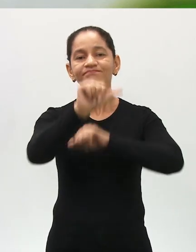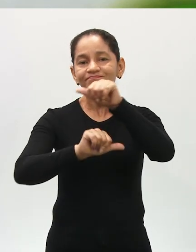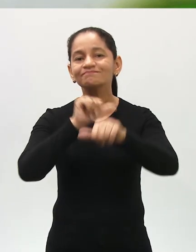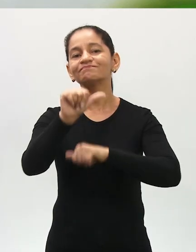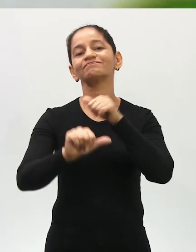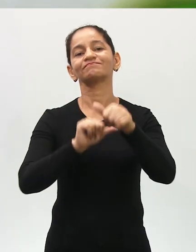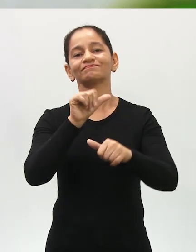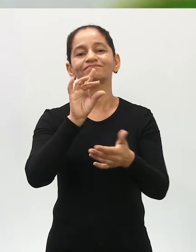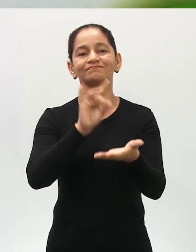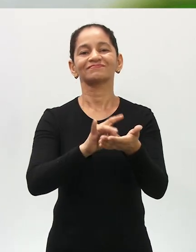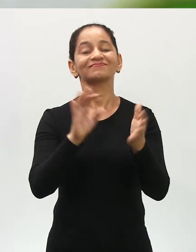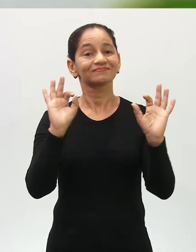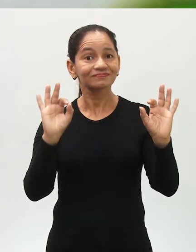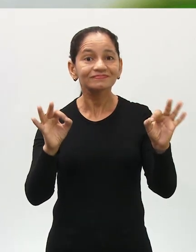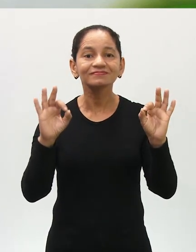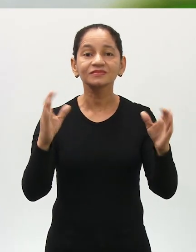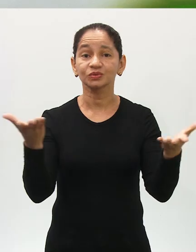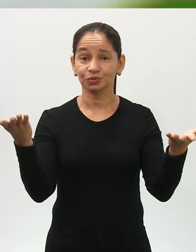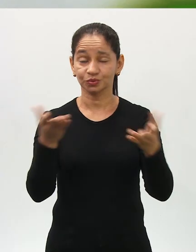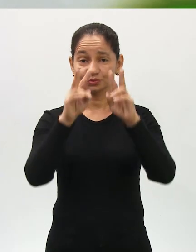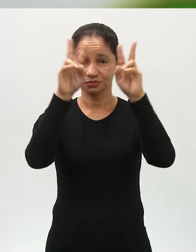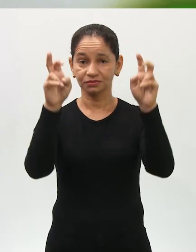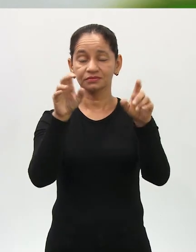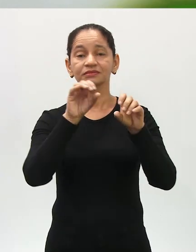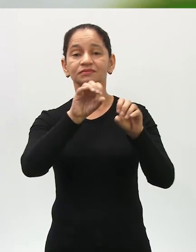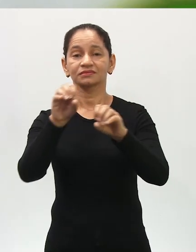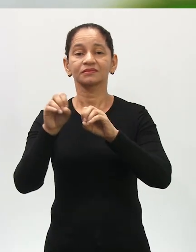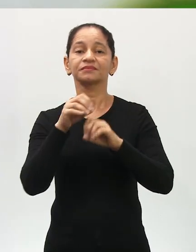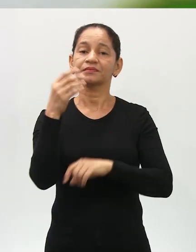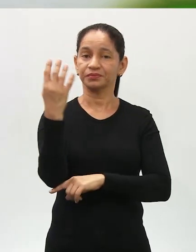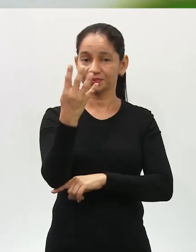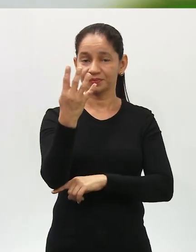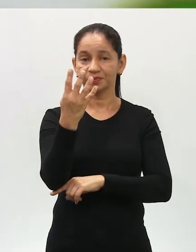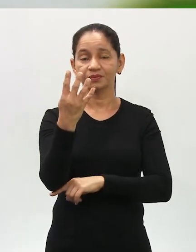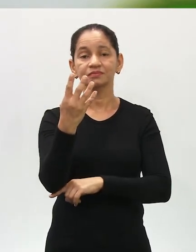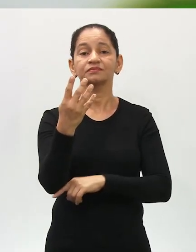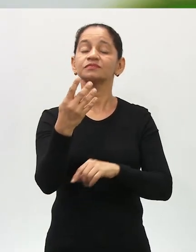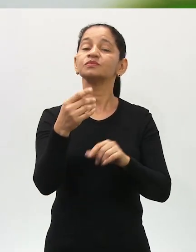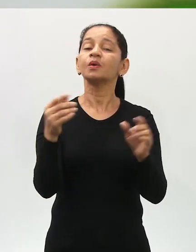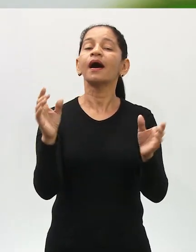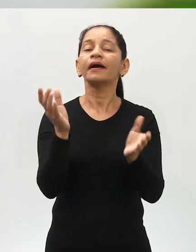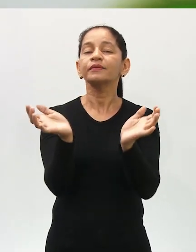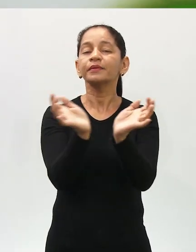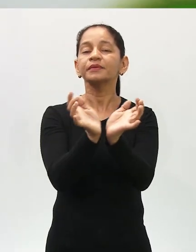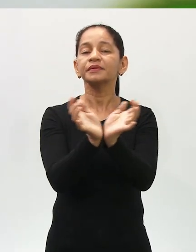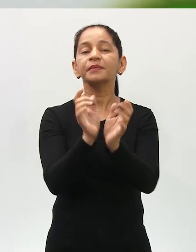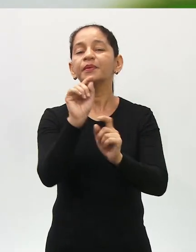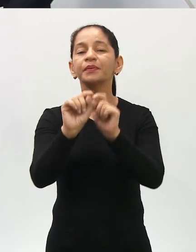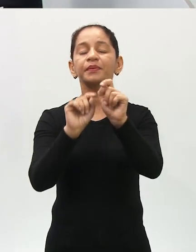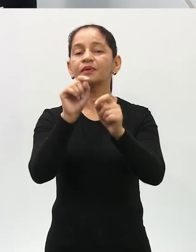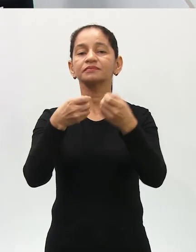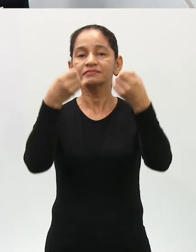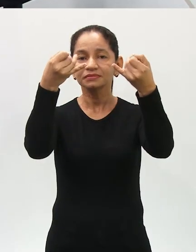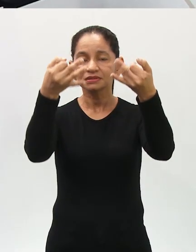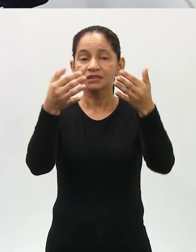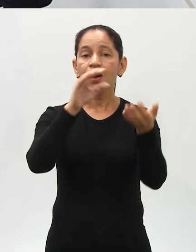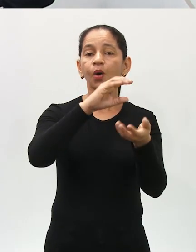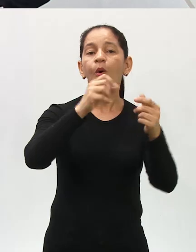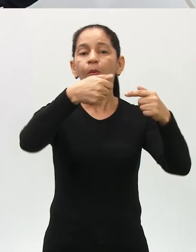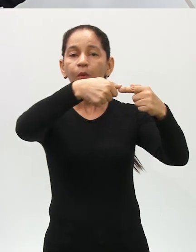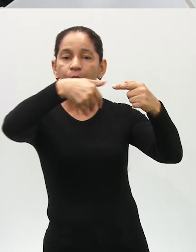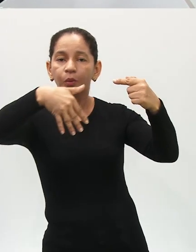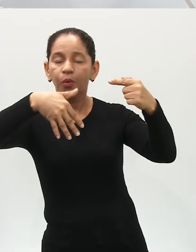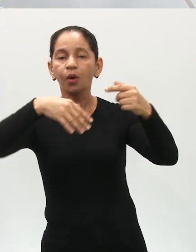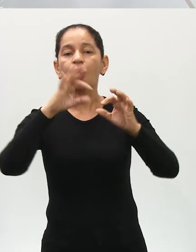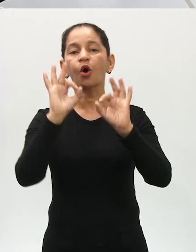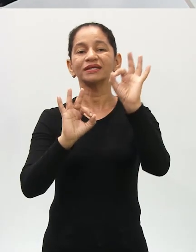Mudando Realidades. Nossa aula hoje, quarta unidade, né? Vamos falar sobre classificações